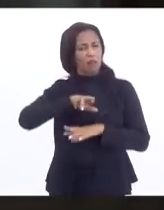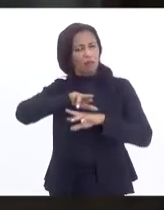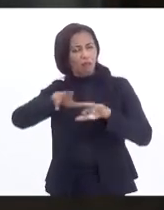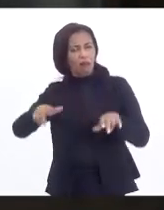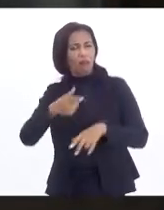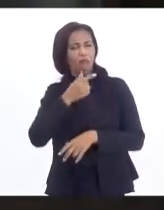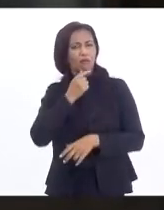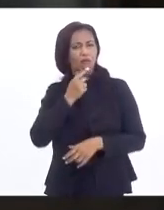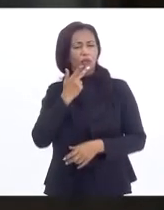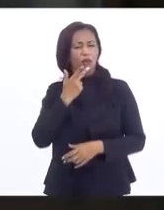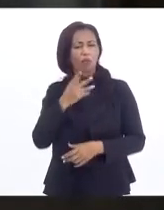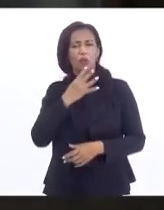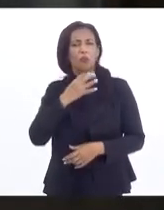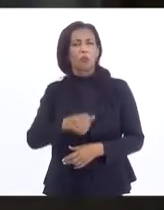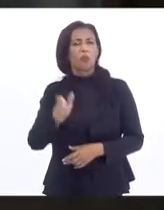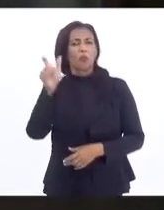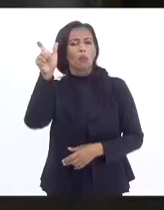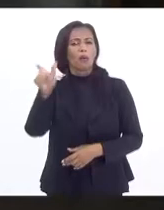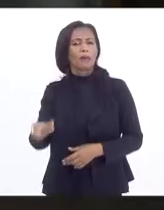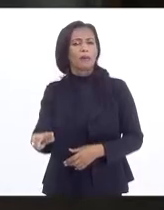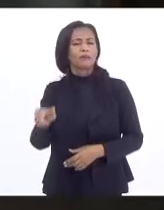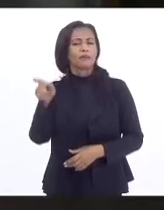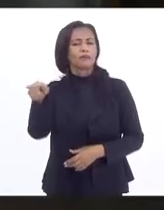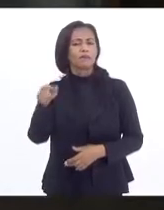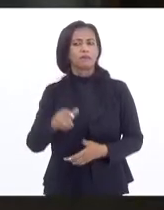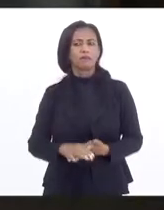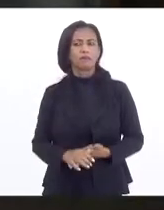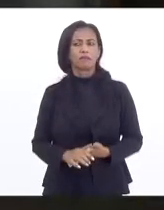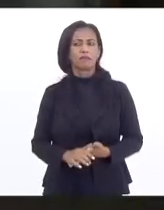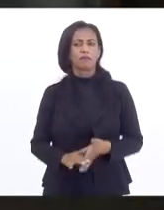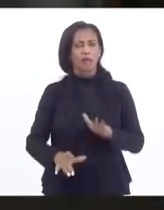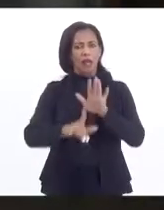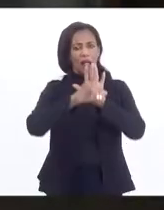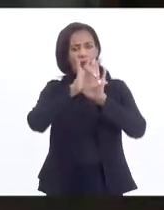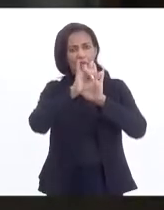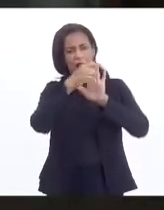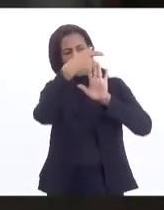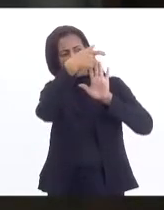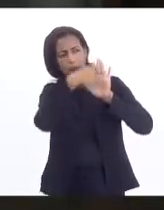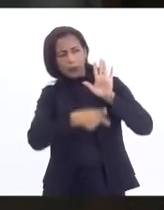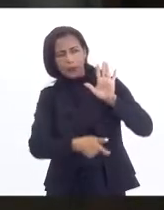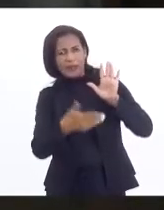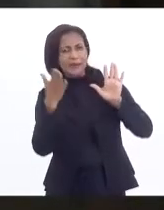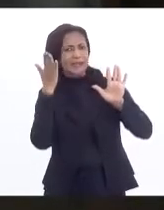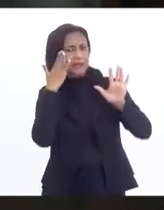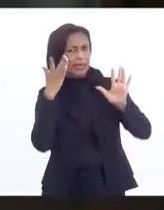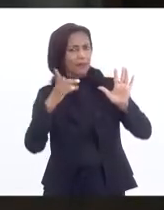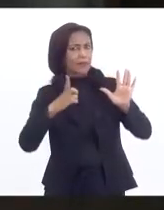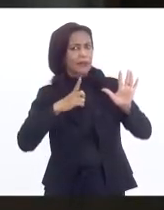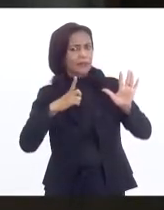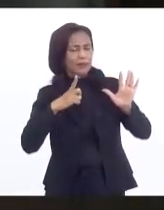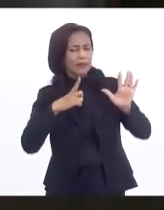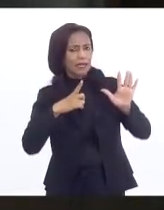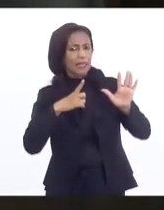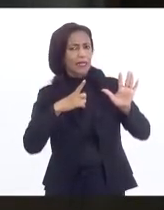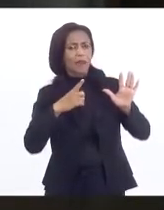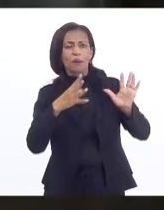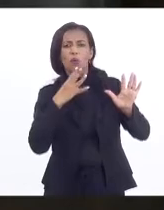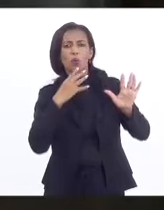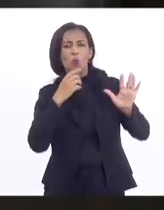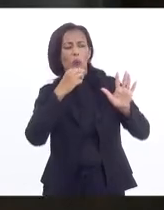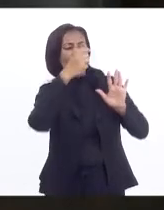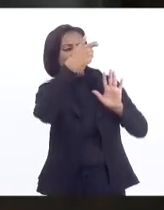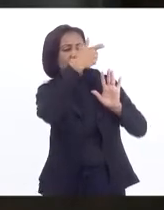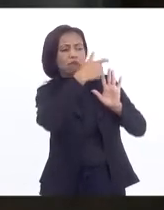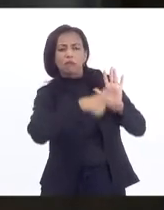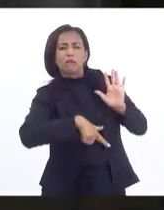homens desconhecem o teor da Lei Maria da Penha. Sabe que existe a Lei Maria da Penha,